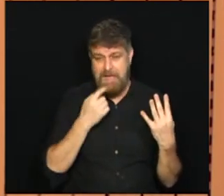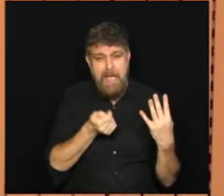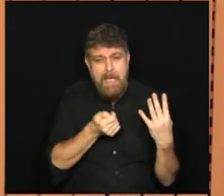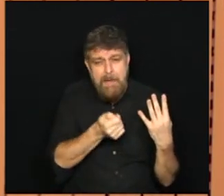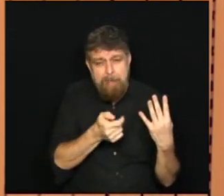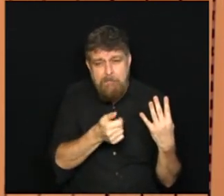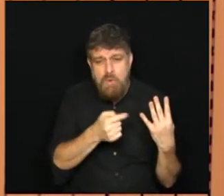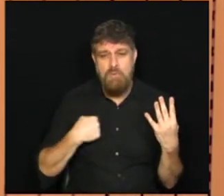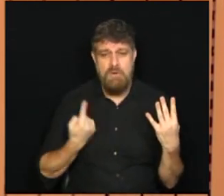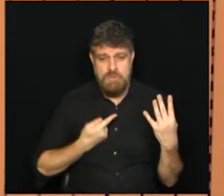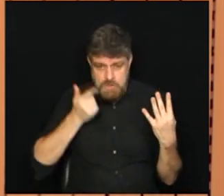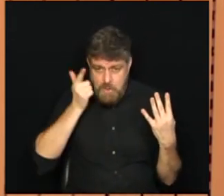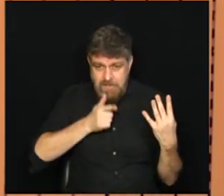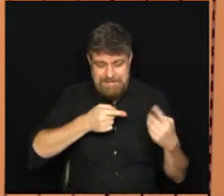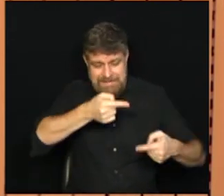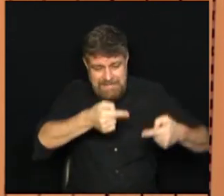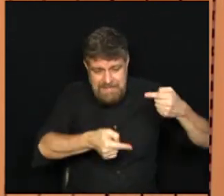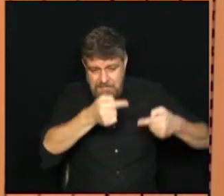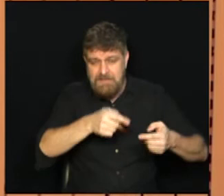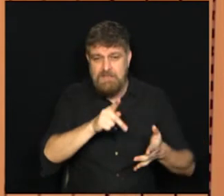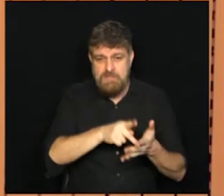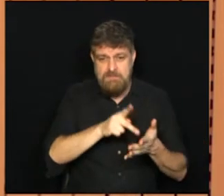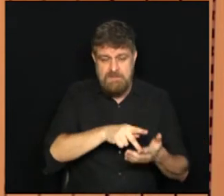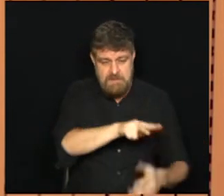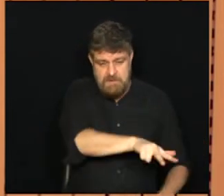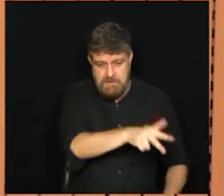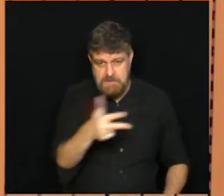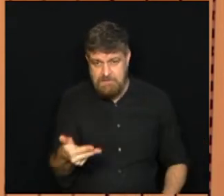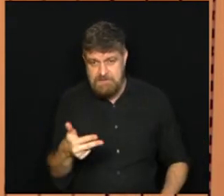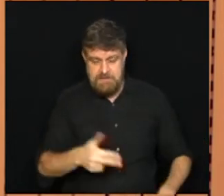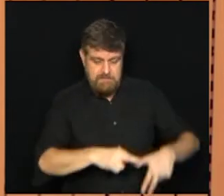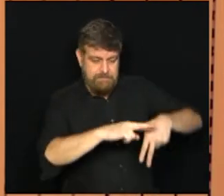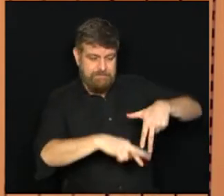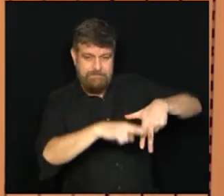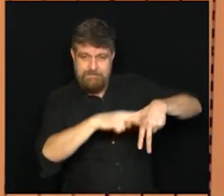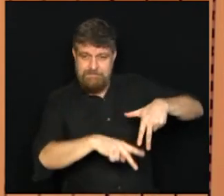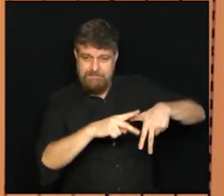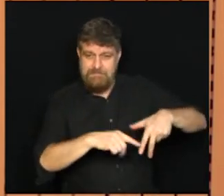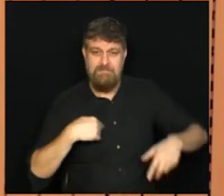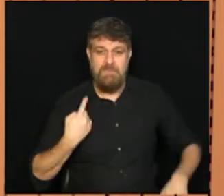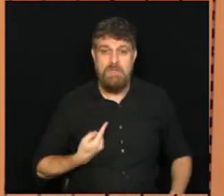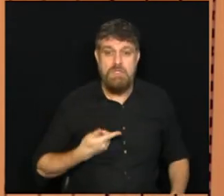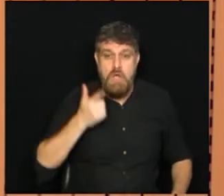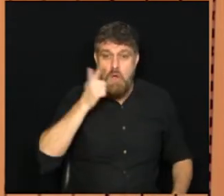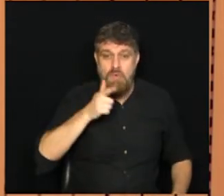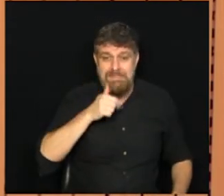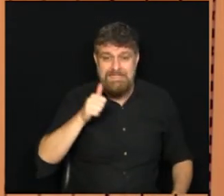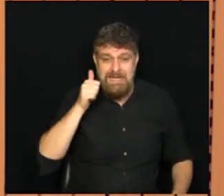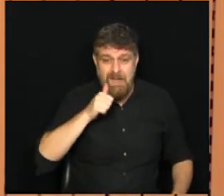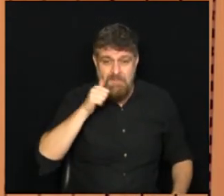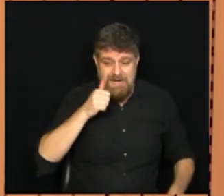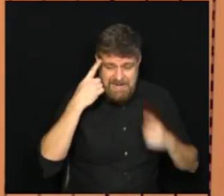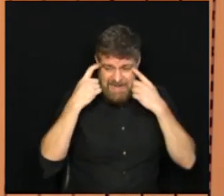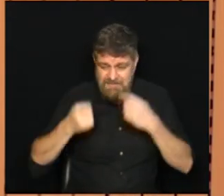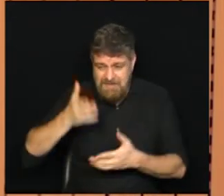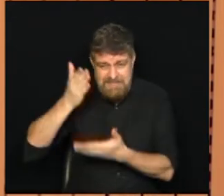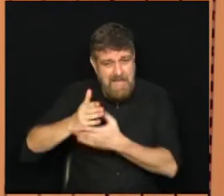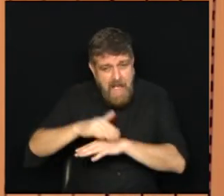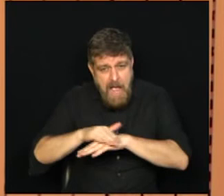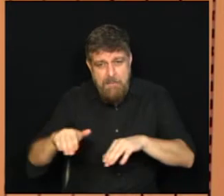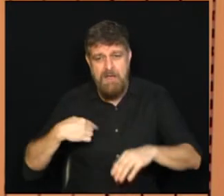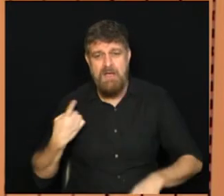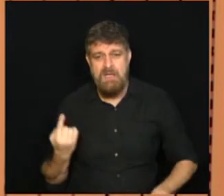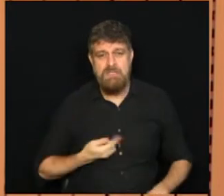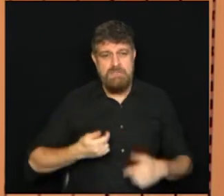que a gente consiga debater de fato a diversidade, a gente consiga combater a violência contra a mulher, a gente precisa e